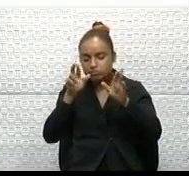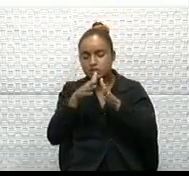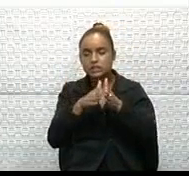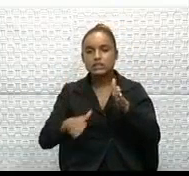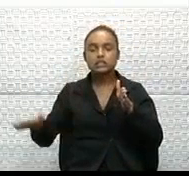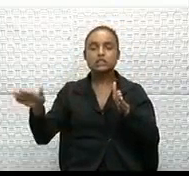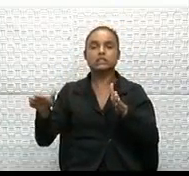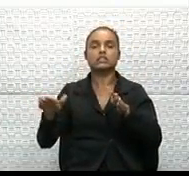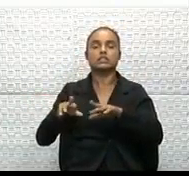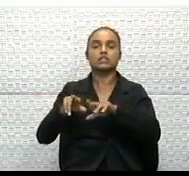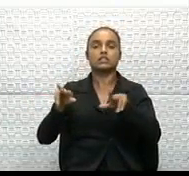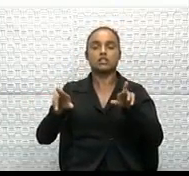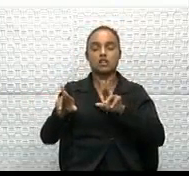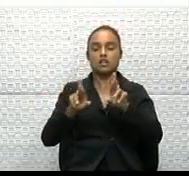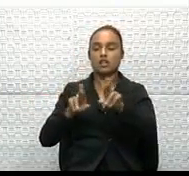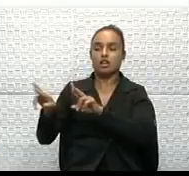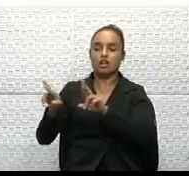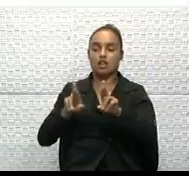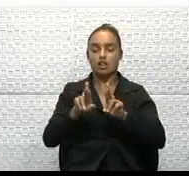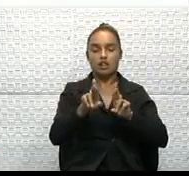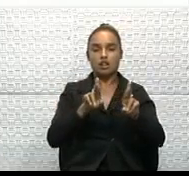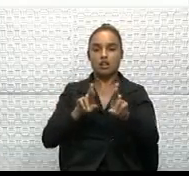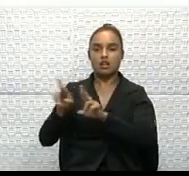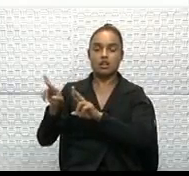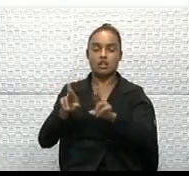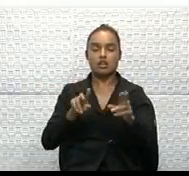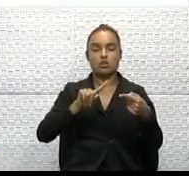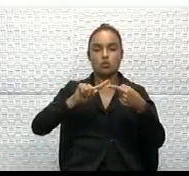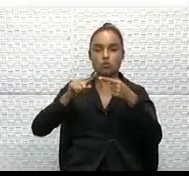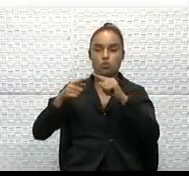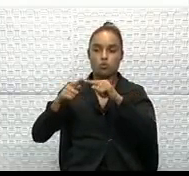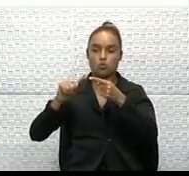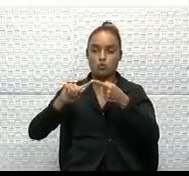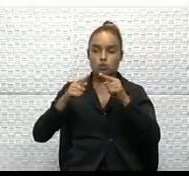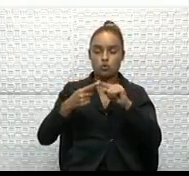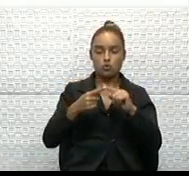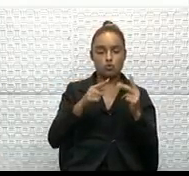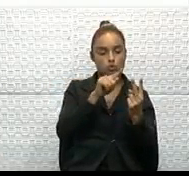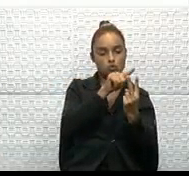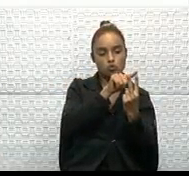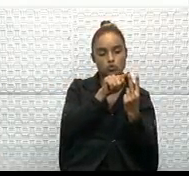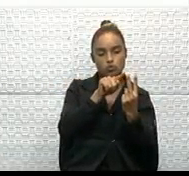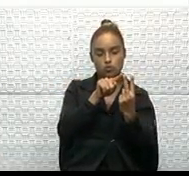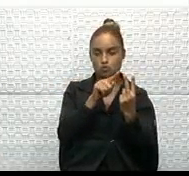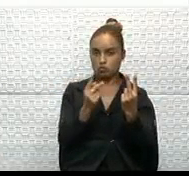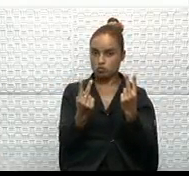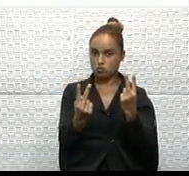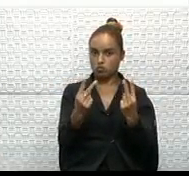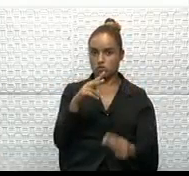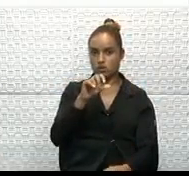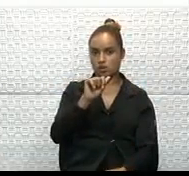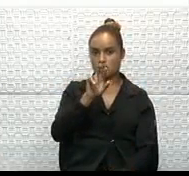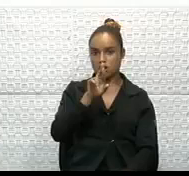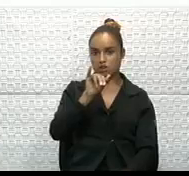existência de relação entre duas